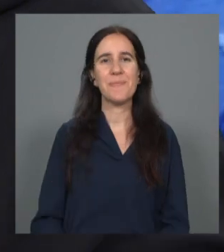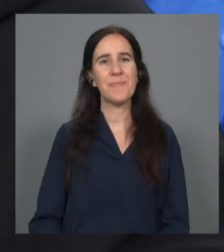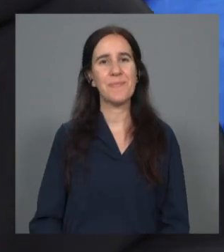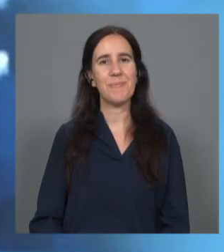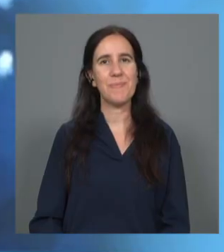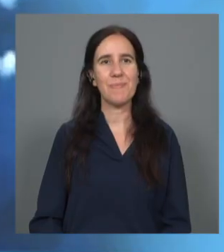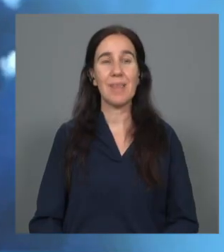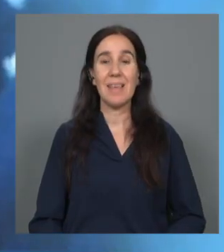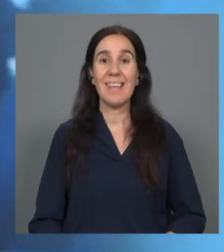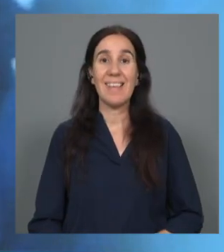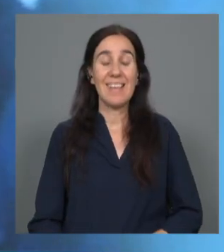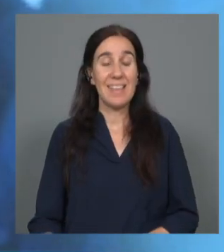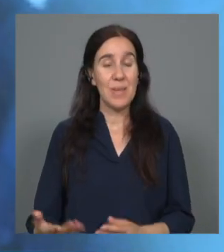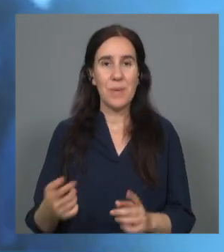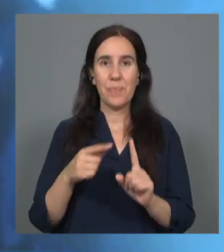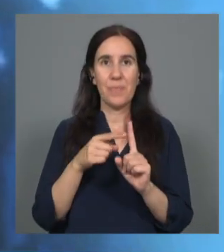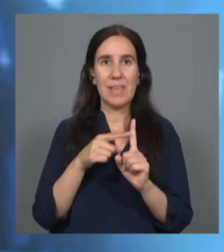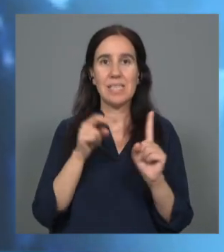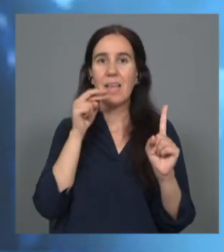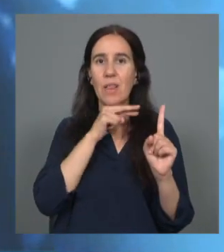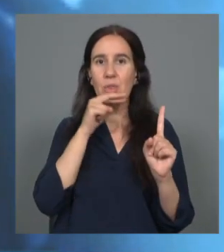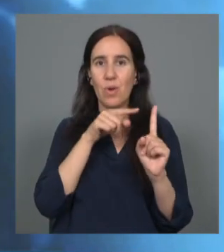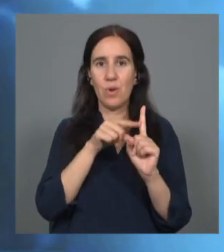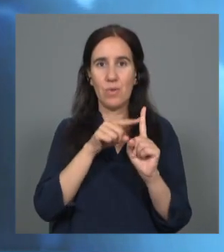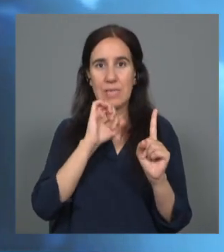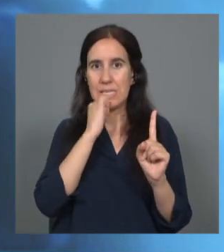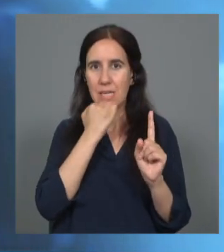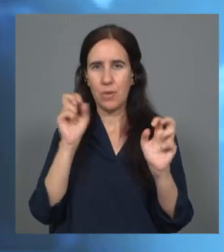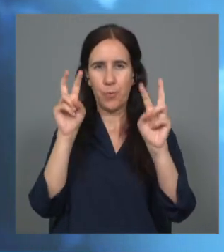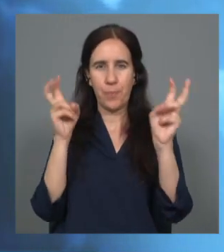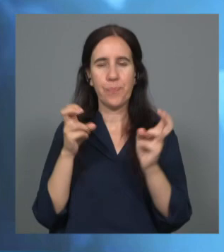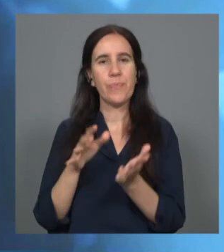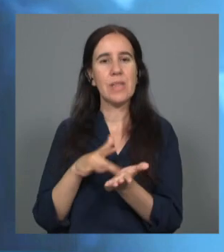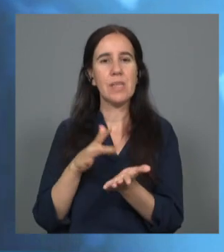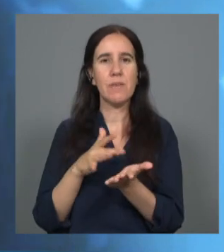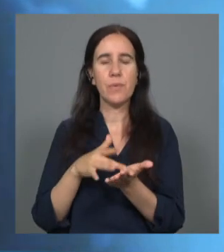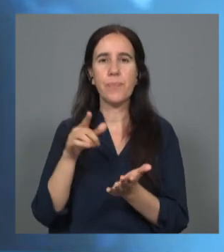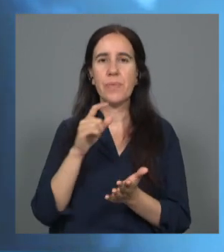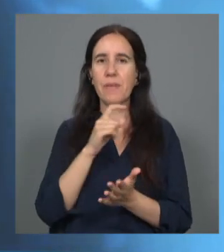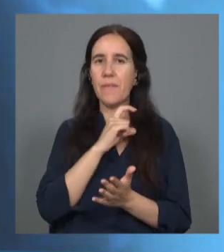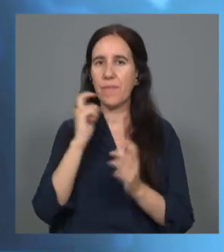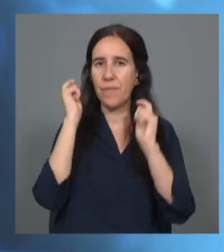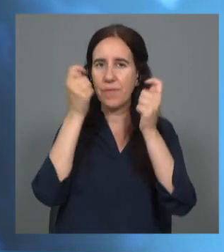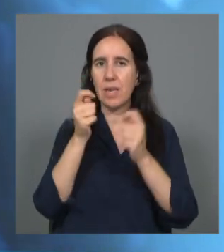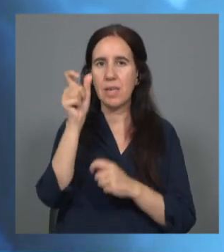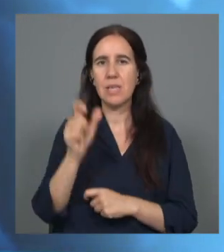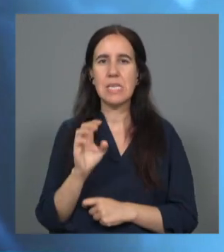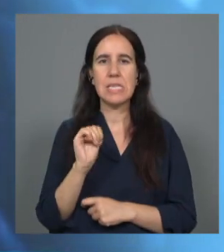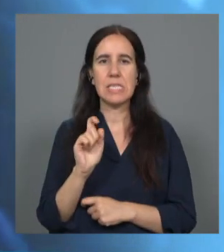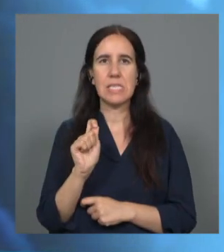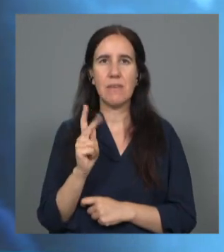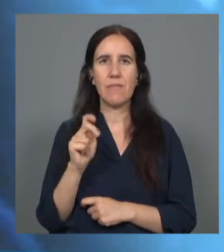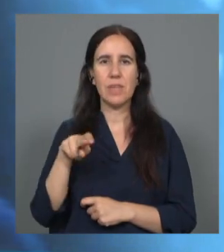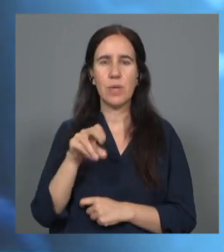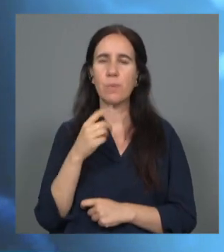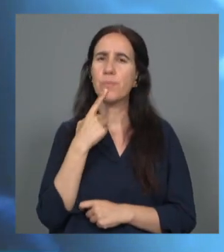este António Secreto, este livro, eu pergunto-lhe também, Frei Severino, são comuns os estudos